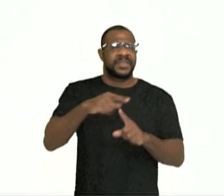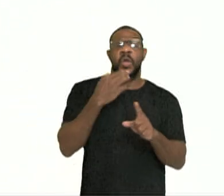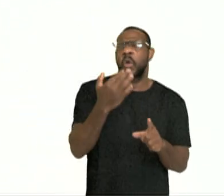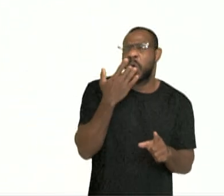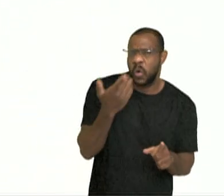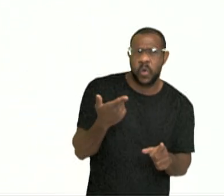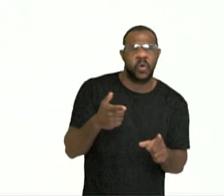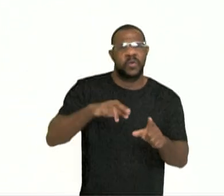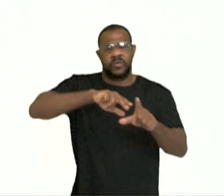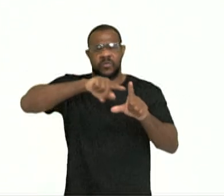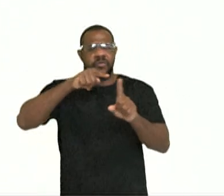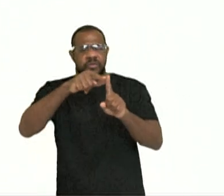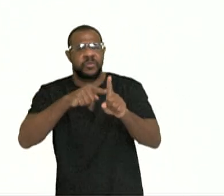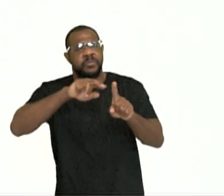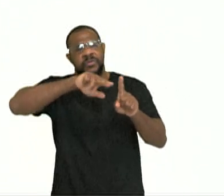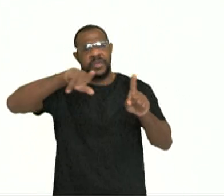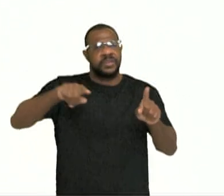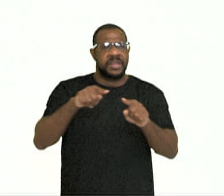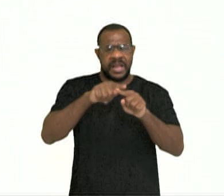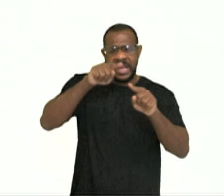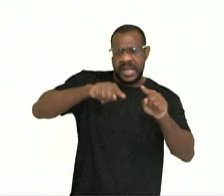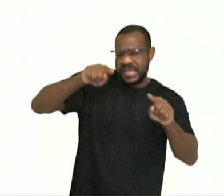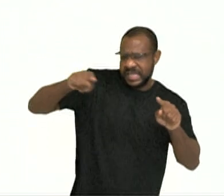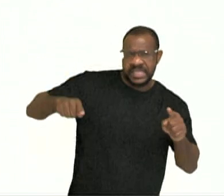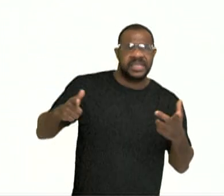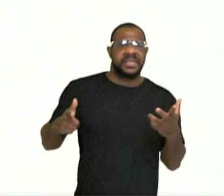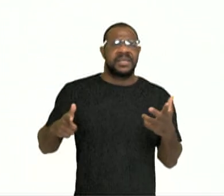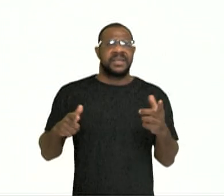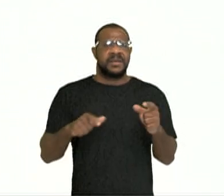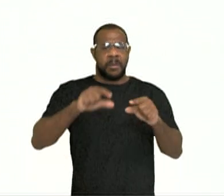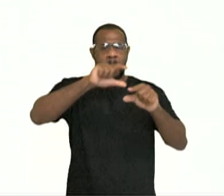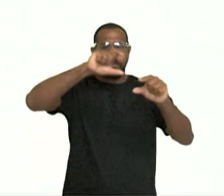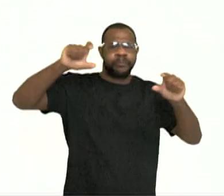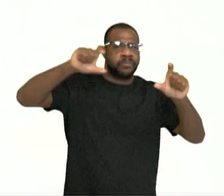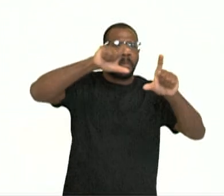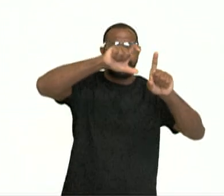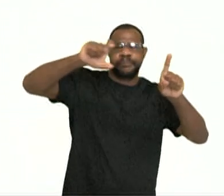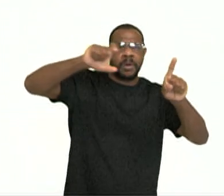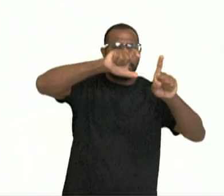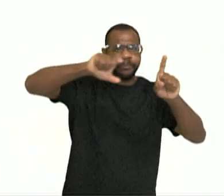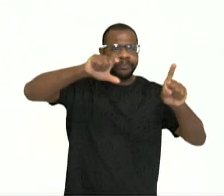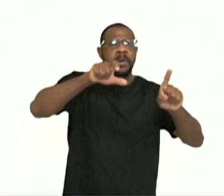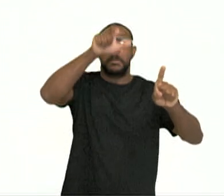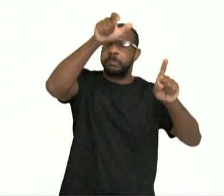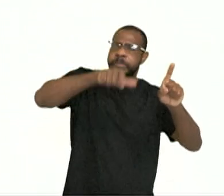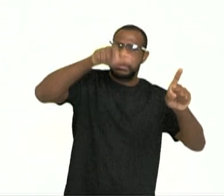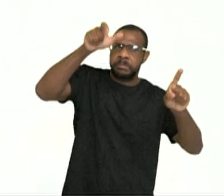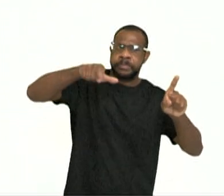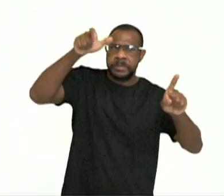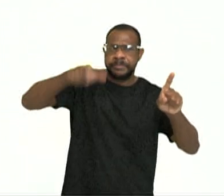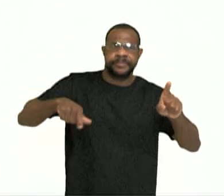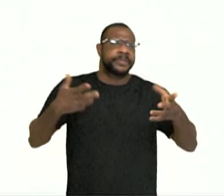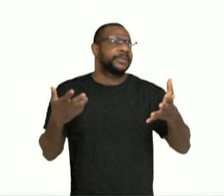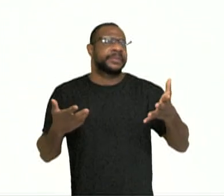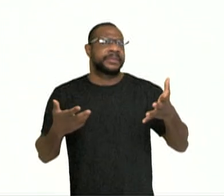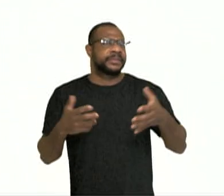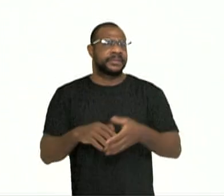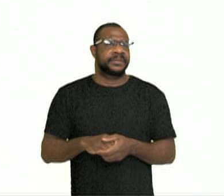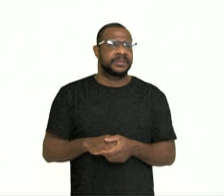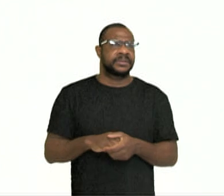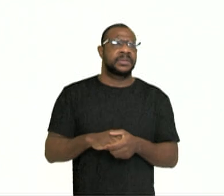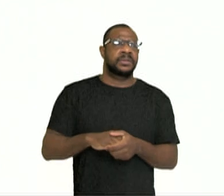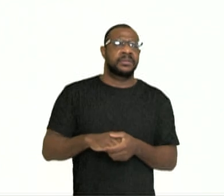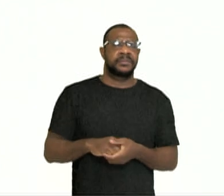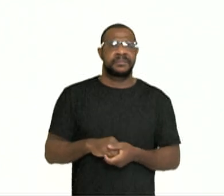a variedade, né? Linhas, colunas, né? Para cima, né? Na vertical,